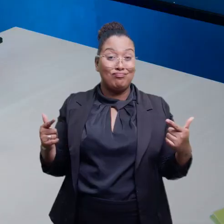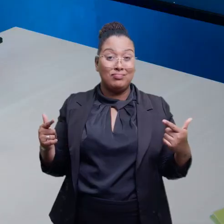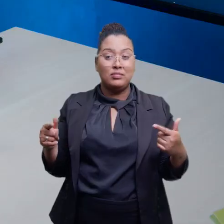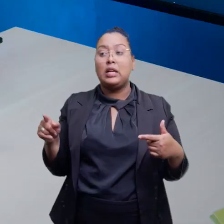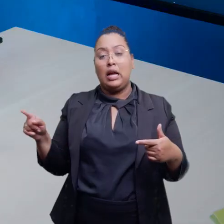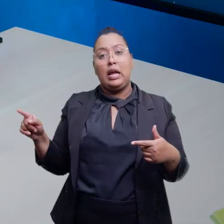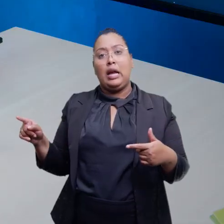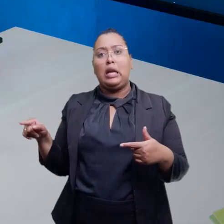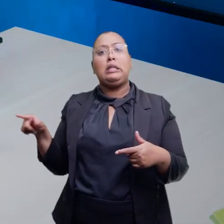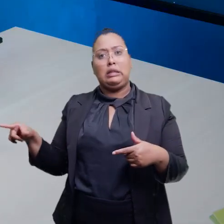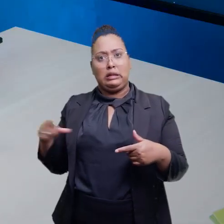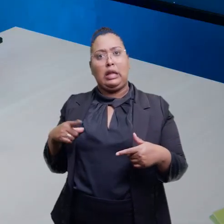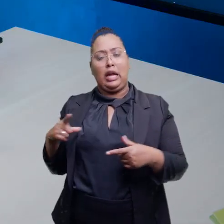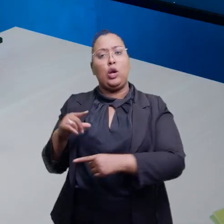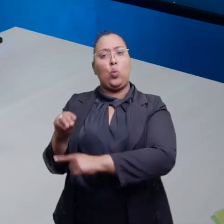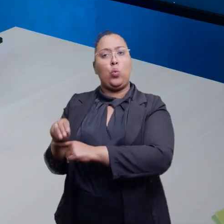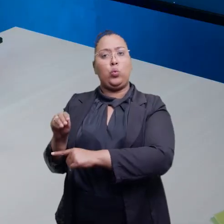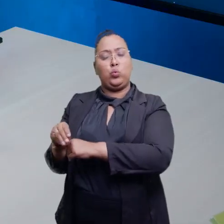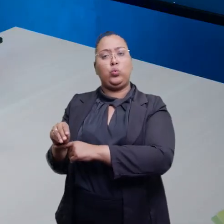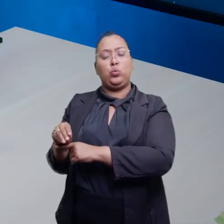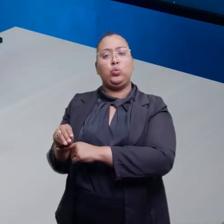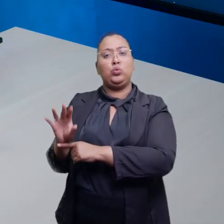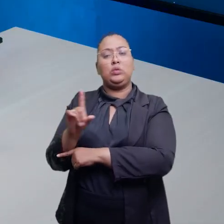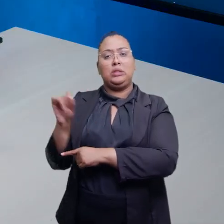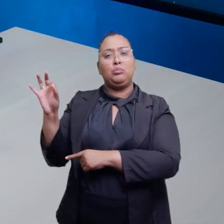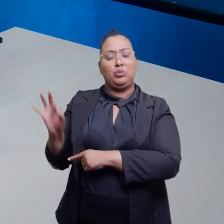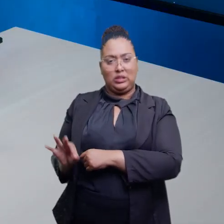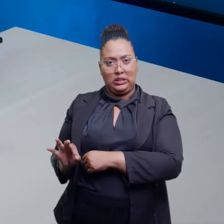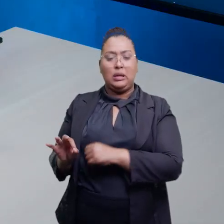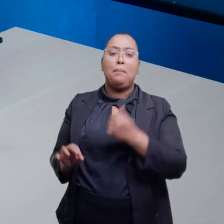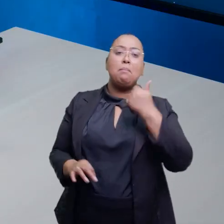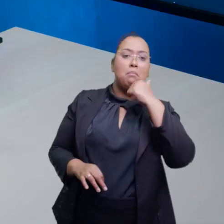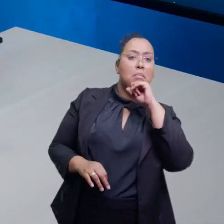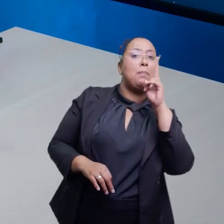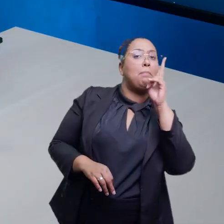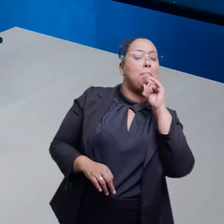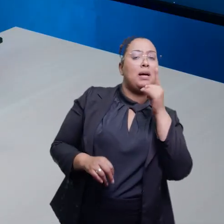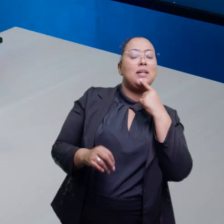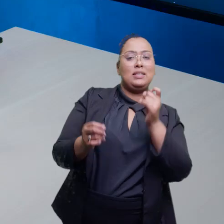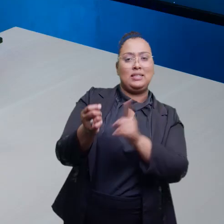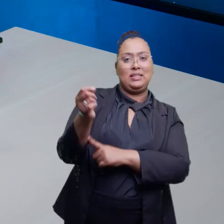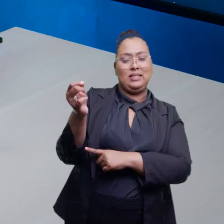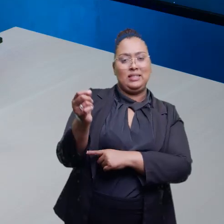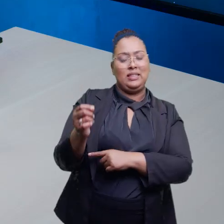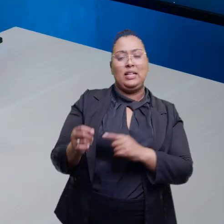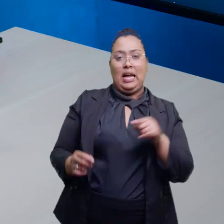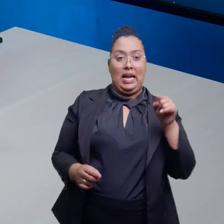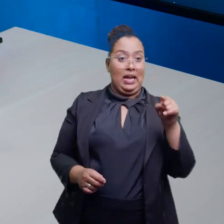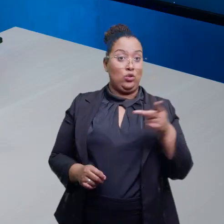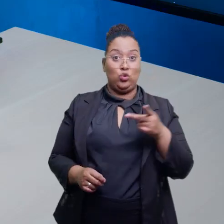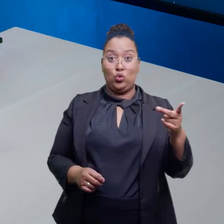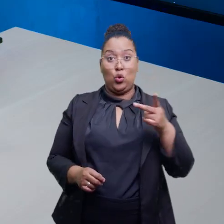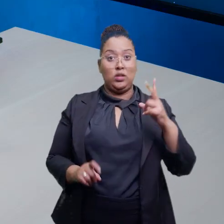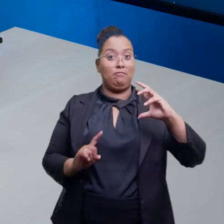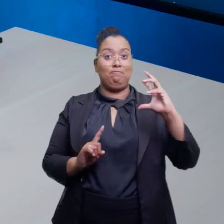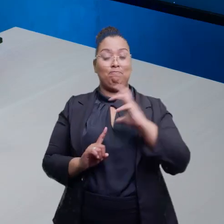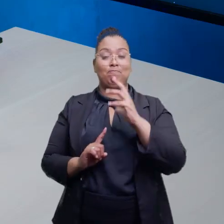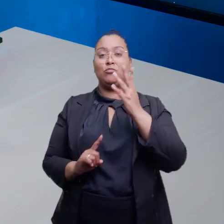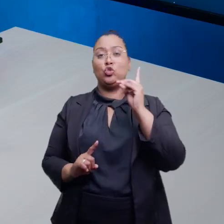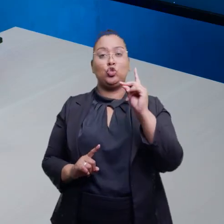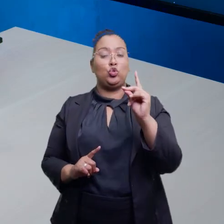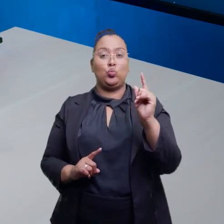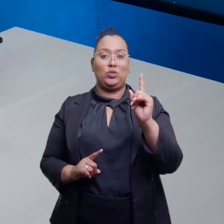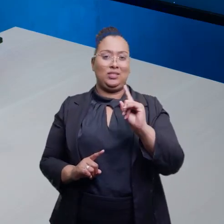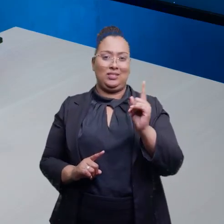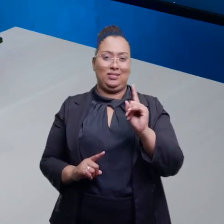tem o poder familiar integral sobre aquela criança, né? A mãe, o pai biológico, eles não vão ter mais interferências, né? Que